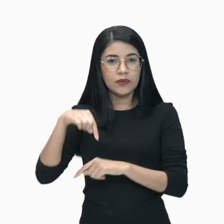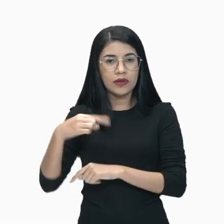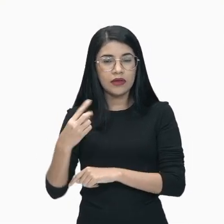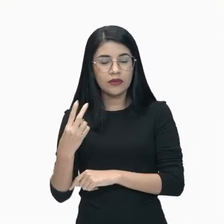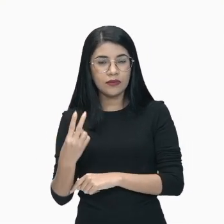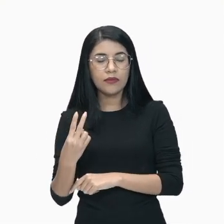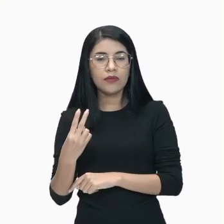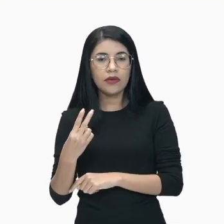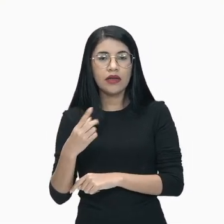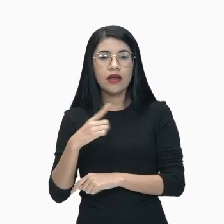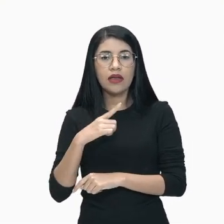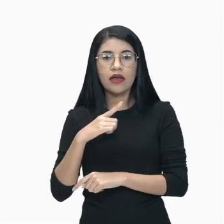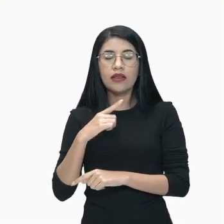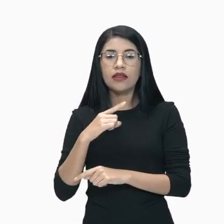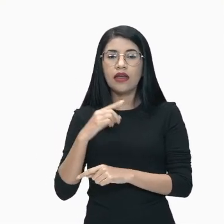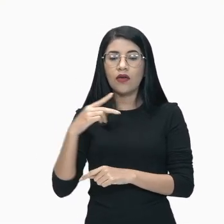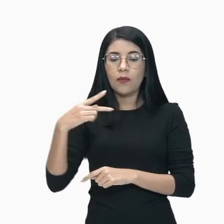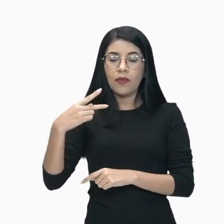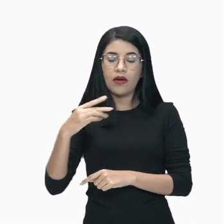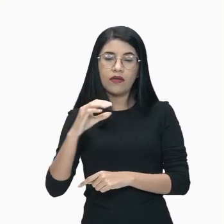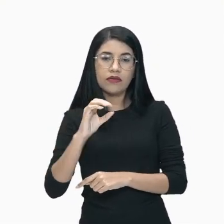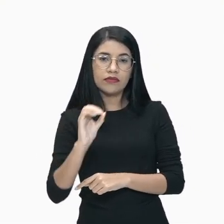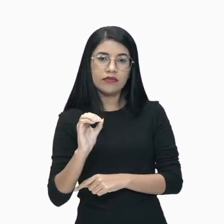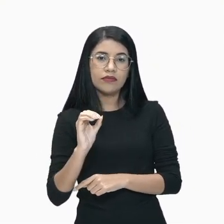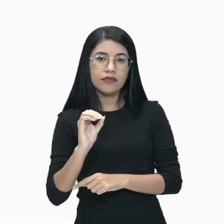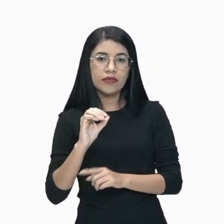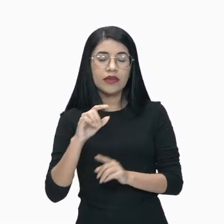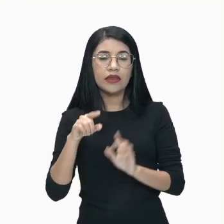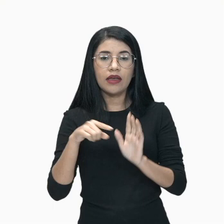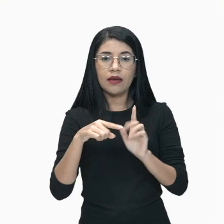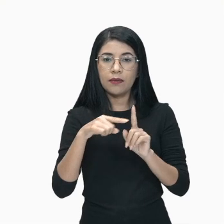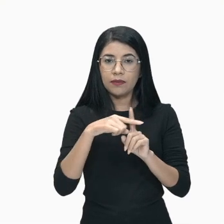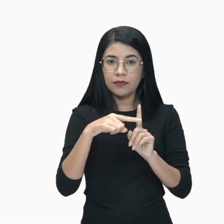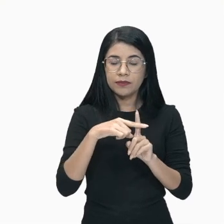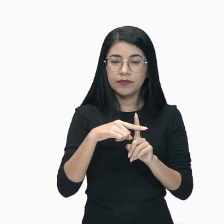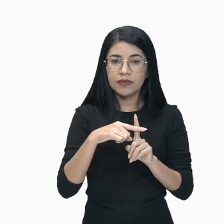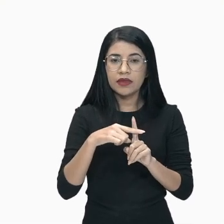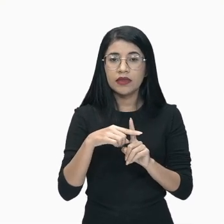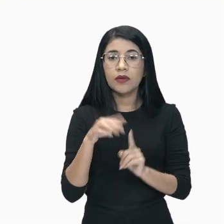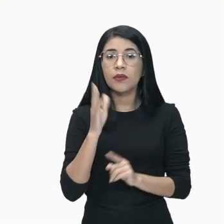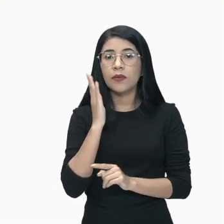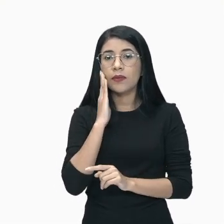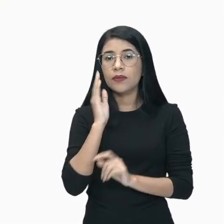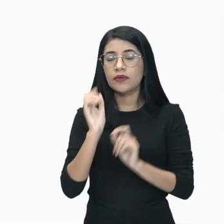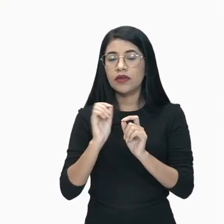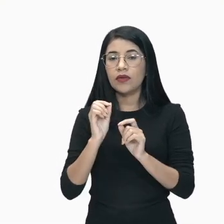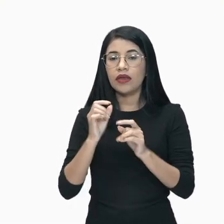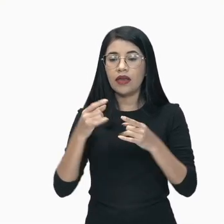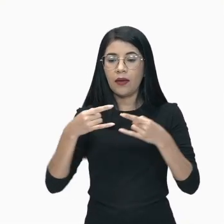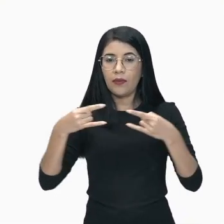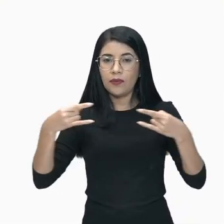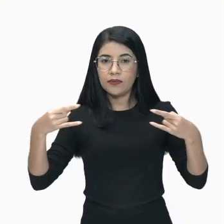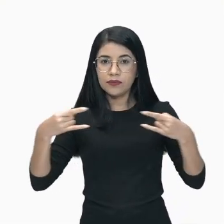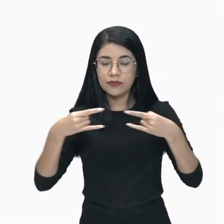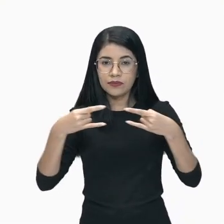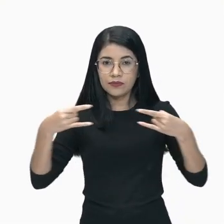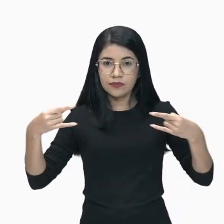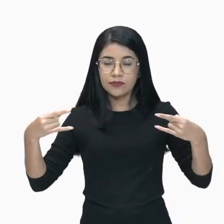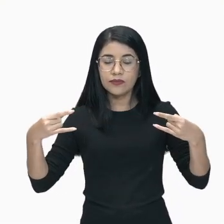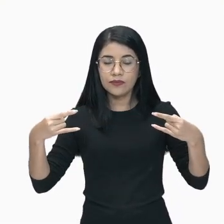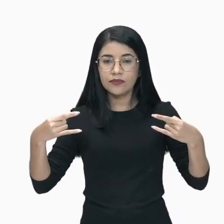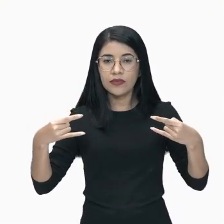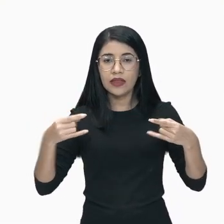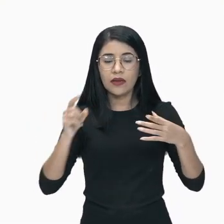ter um número maior do que zero, um número positivo. Então, eu já sei que essa força é de repulsão. Então, todas